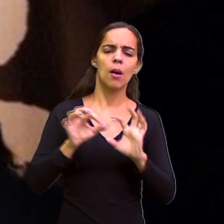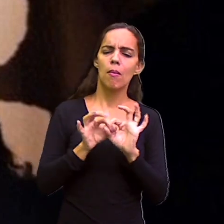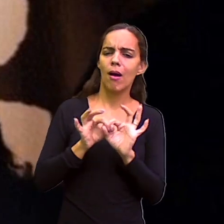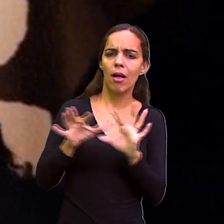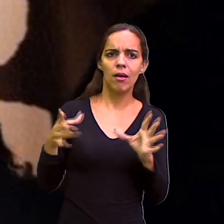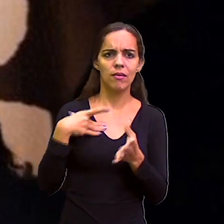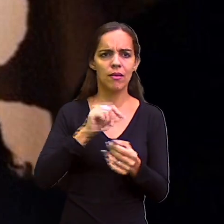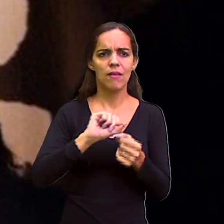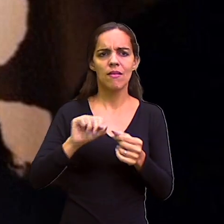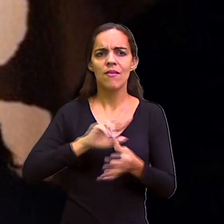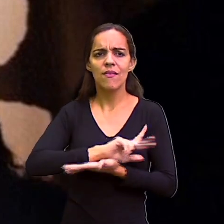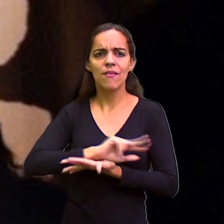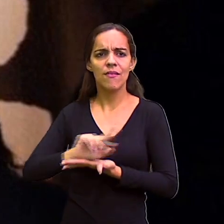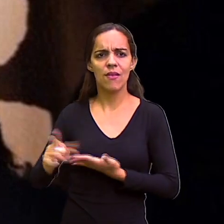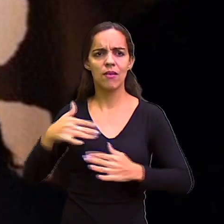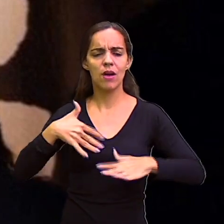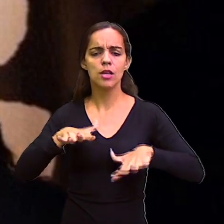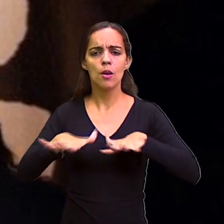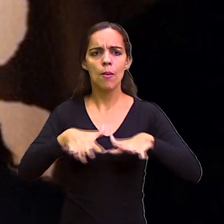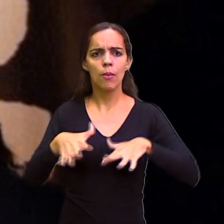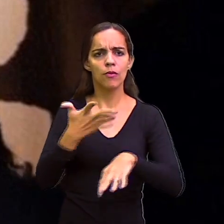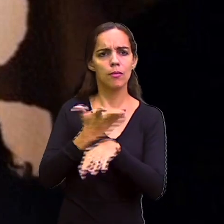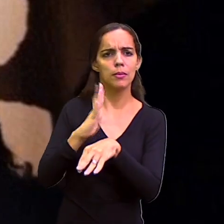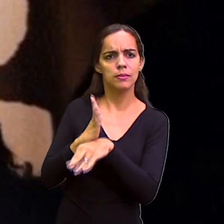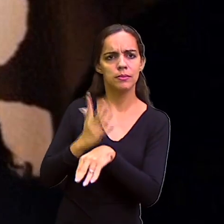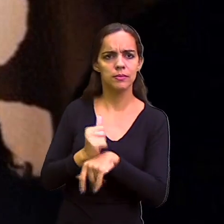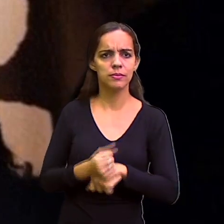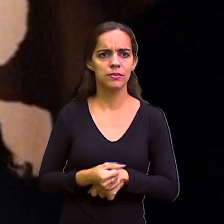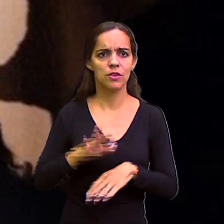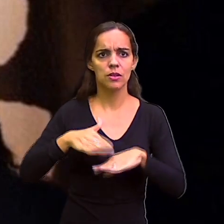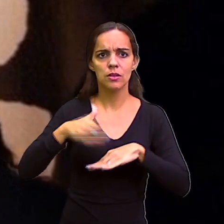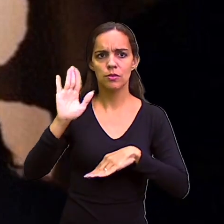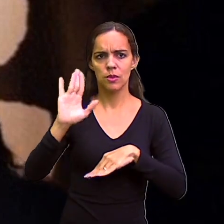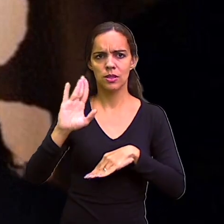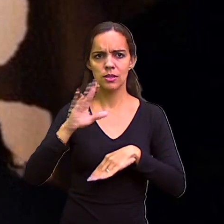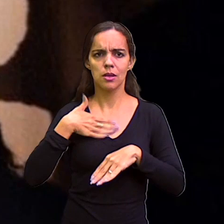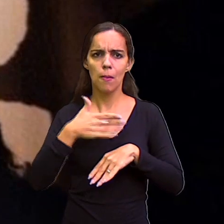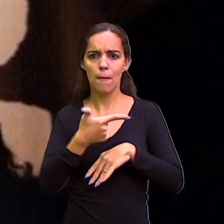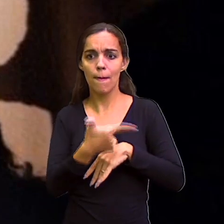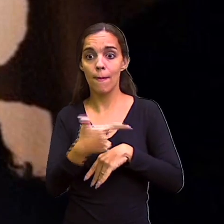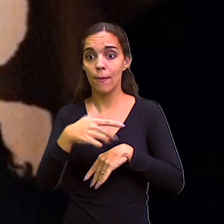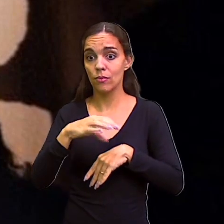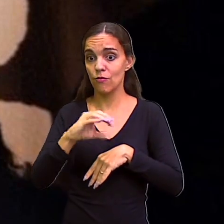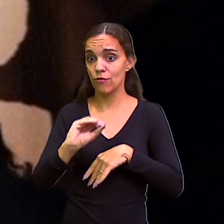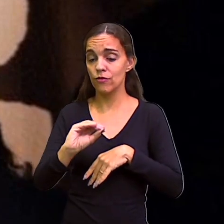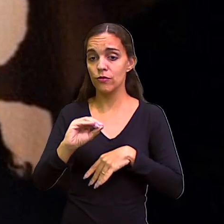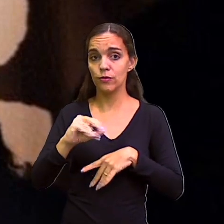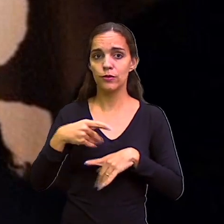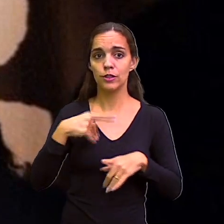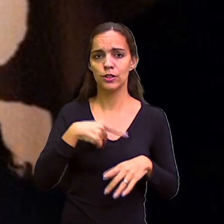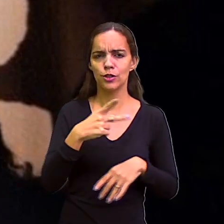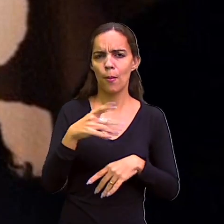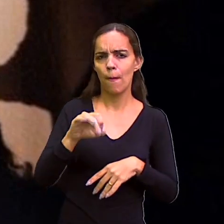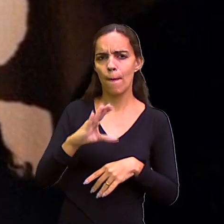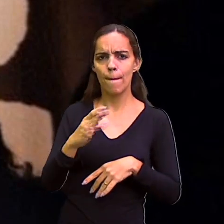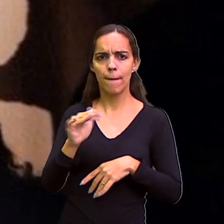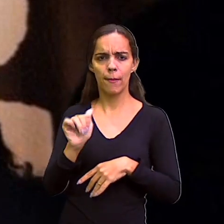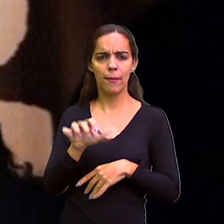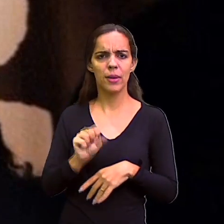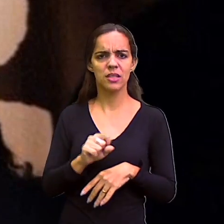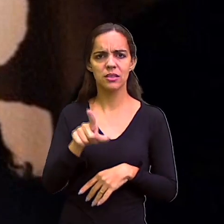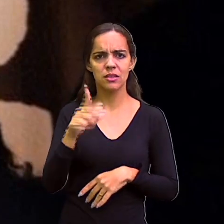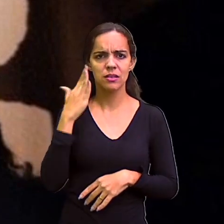rir. Essa é a arte praticada por grupos de mais de 20 países. Você sabia,